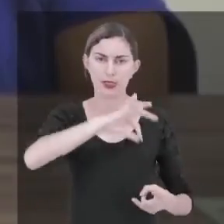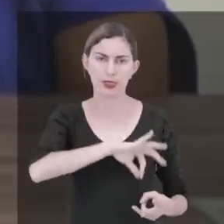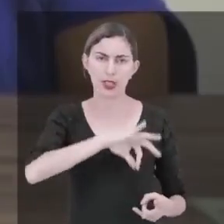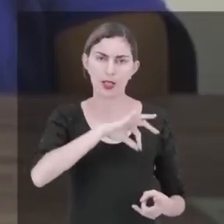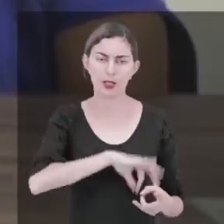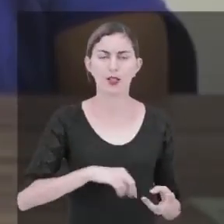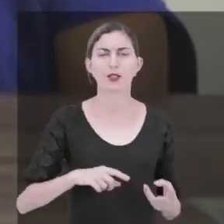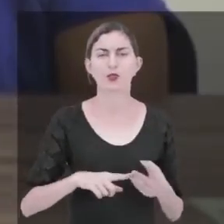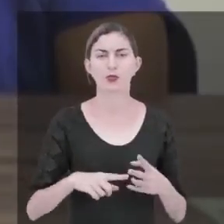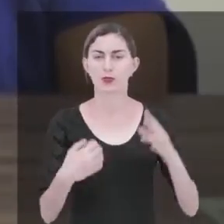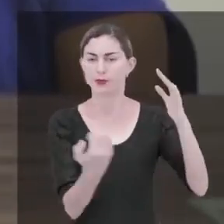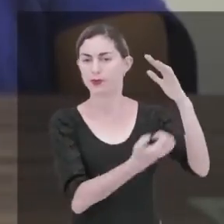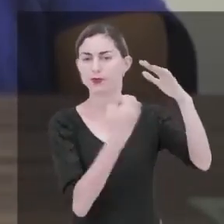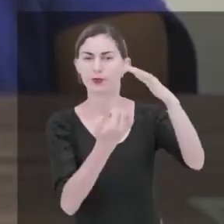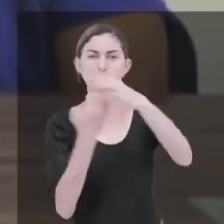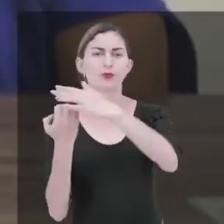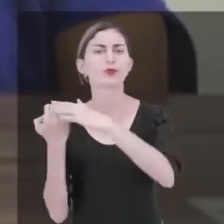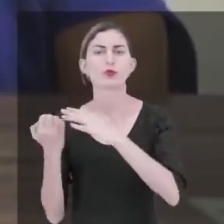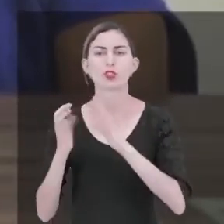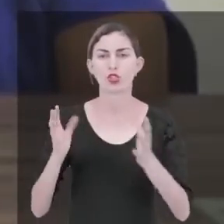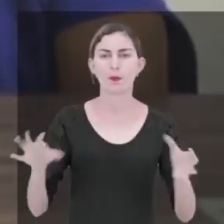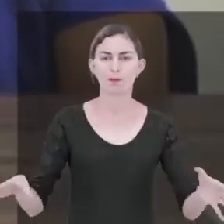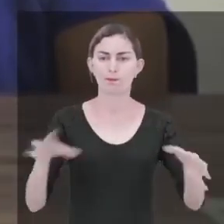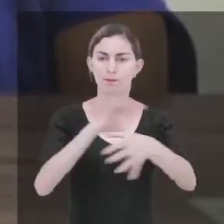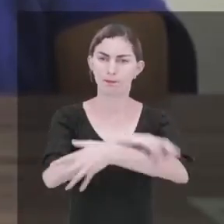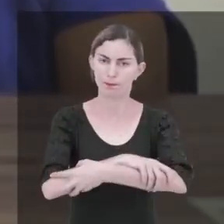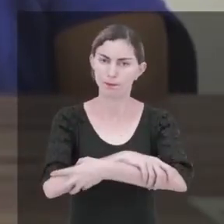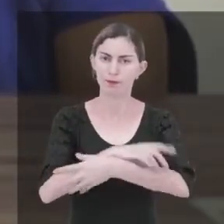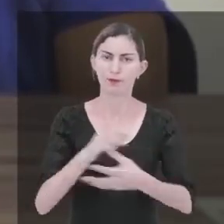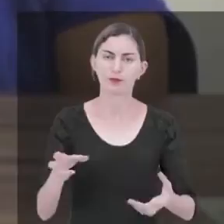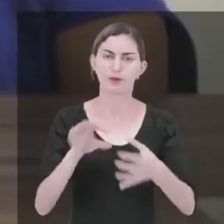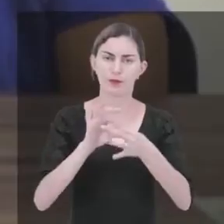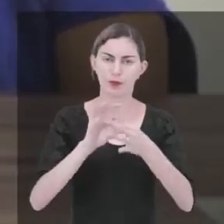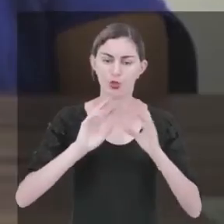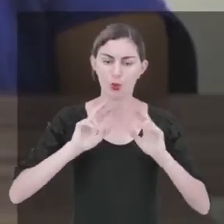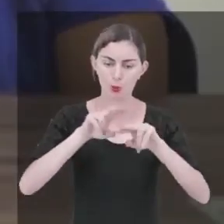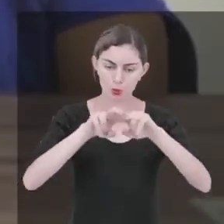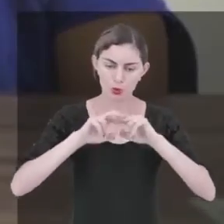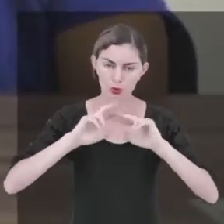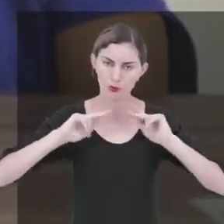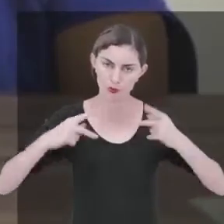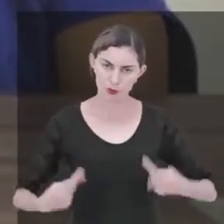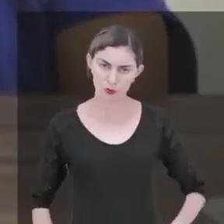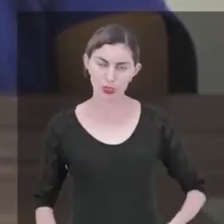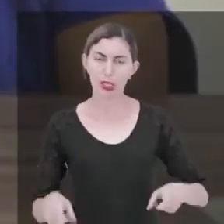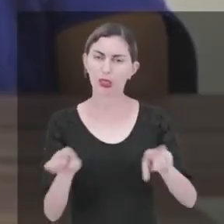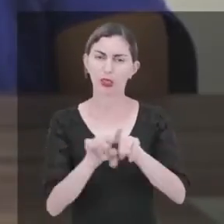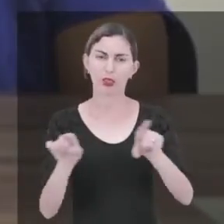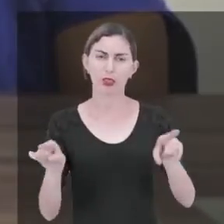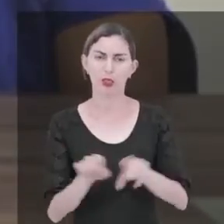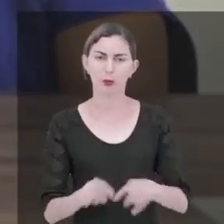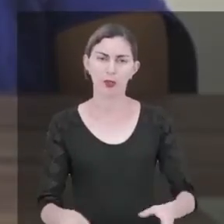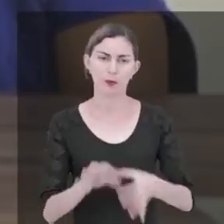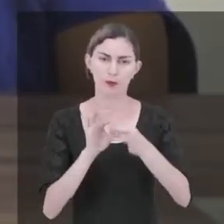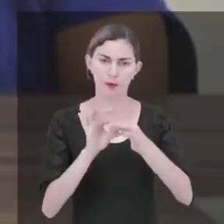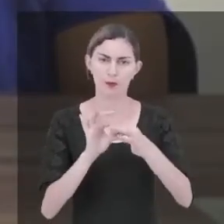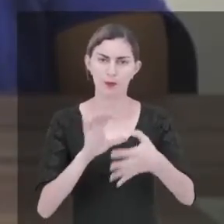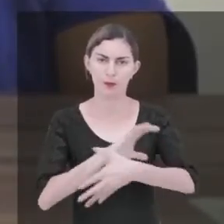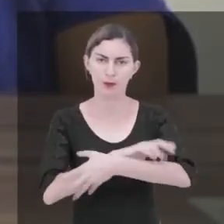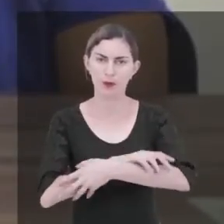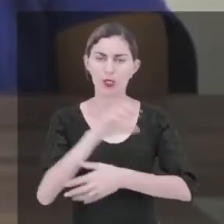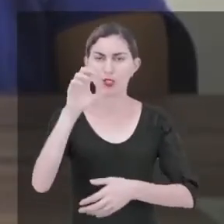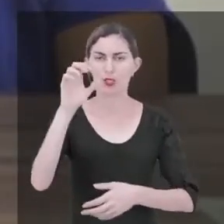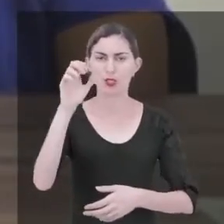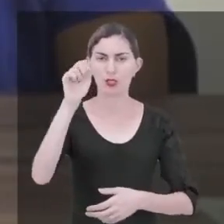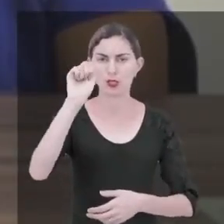empresas estão tanto atreladas às motivações humanas, assim como também estão atreladas